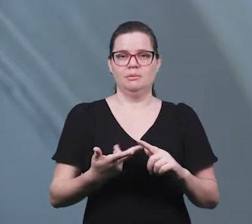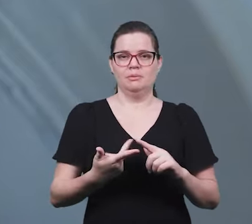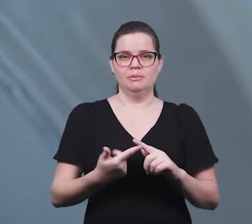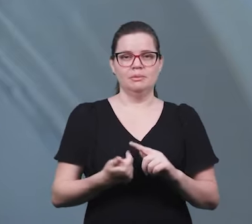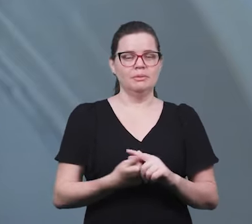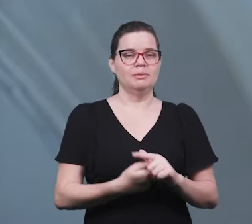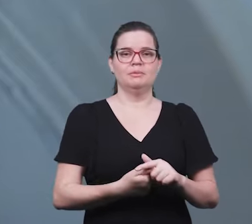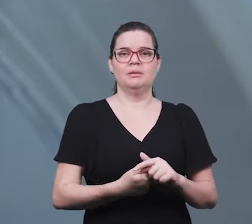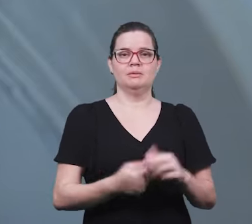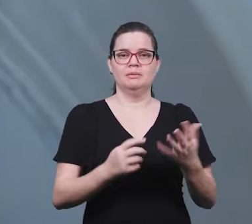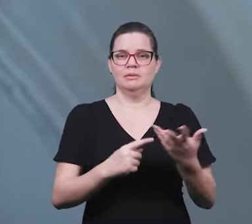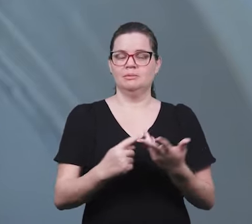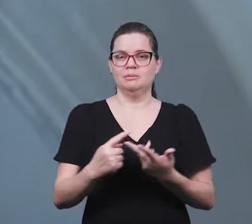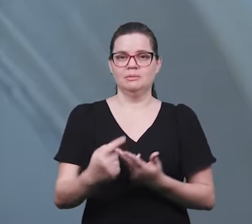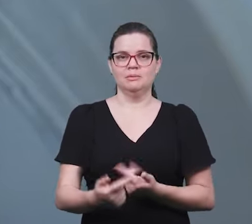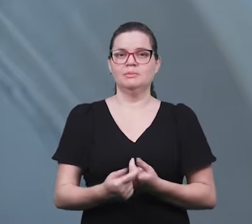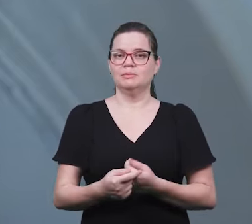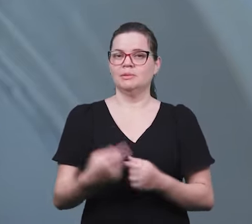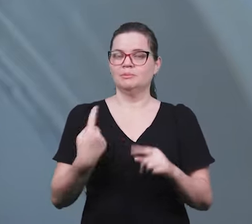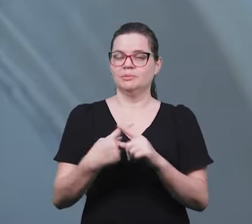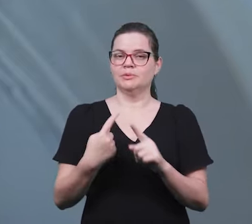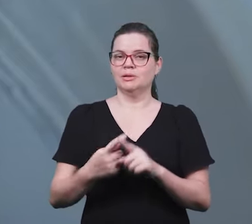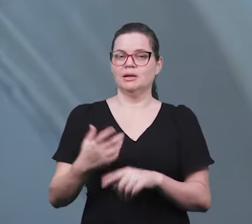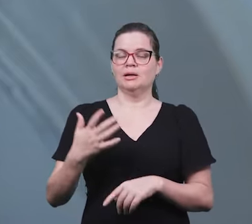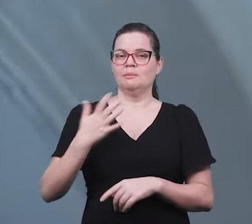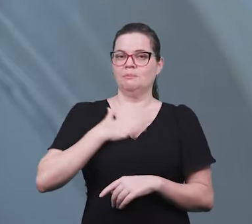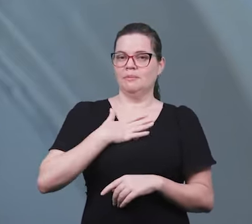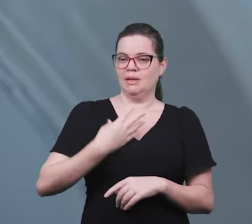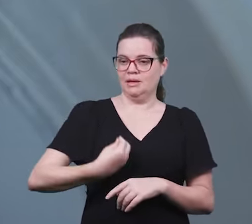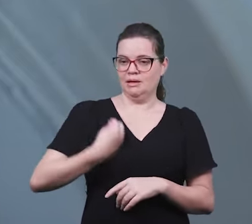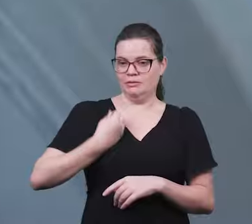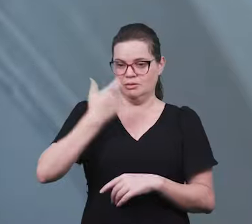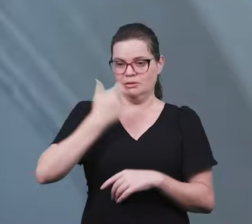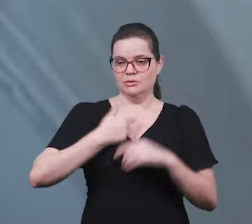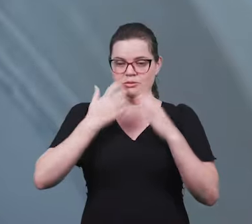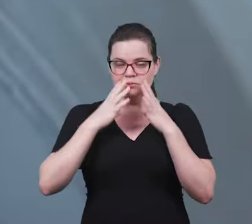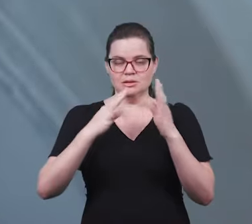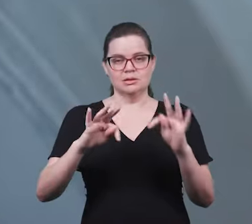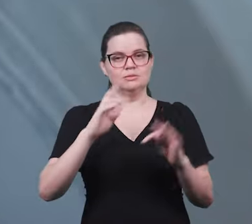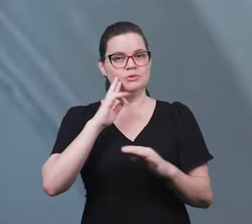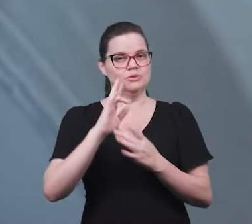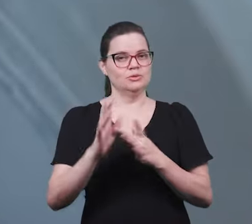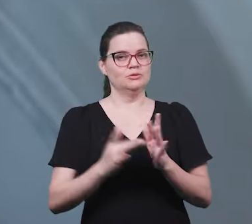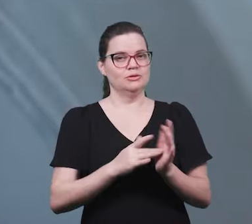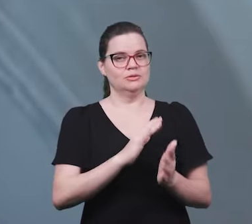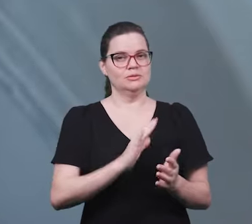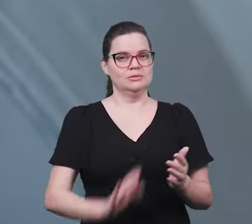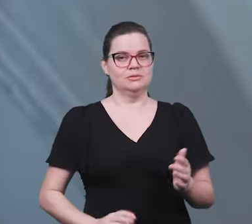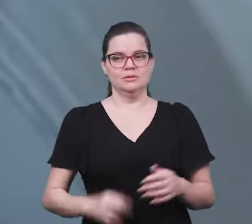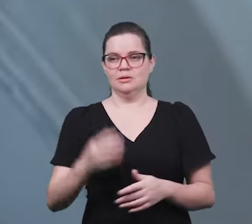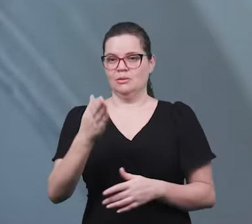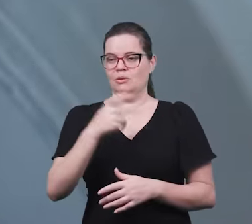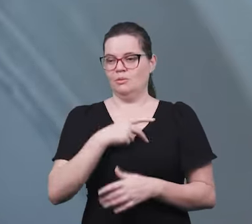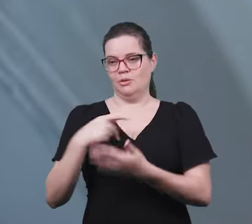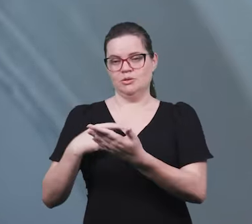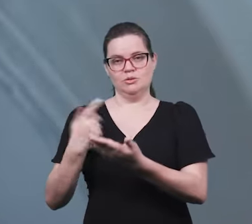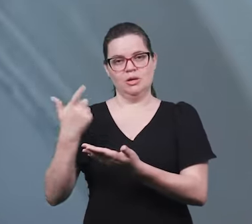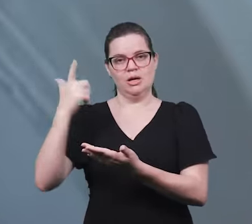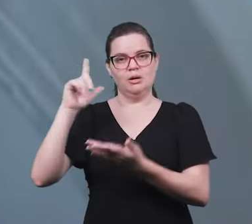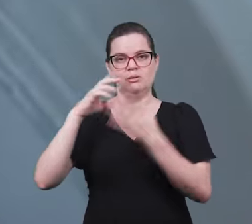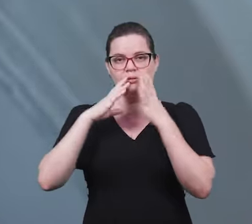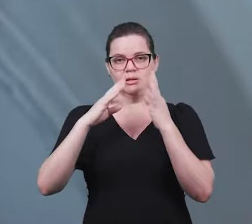aqui. A minha vida, eu sou uma carta de Cristo. Você é outra carta. O pastor Luiz Carlos é outra carta.